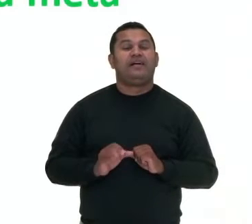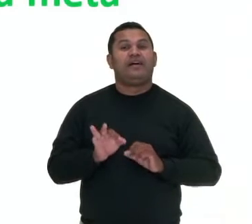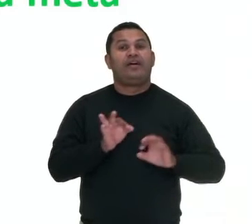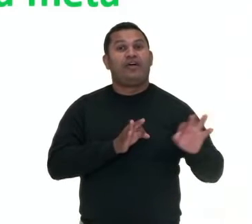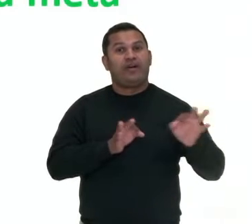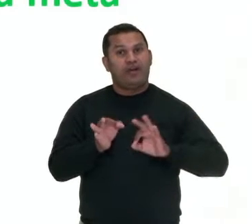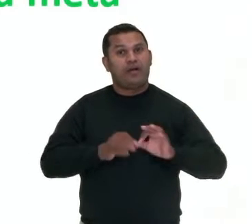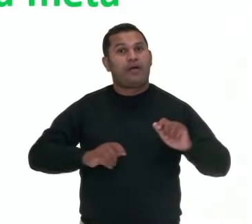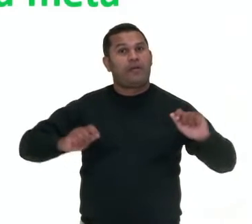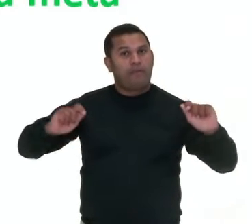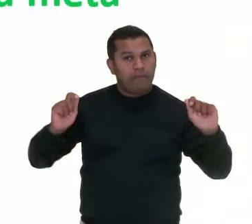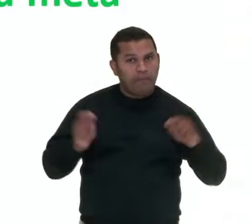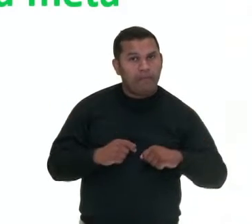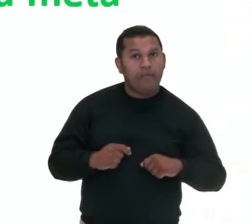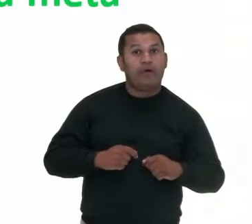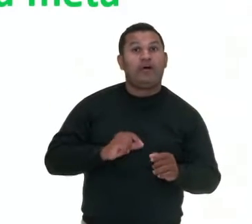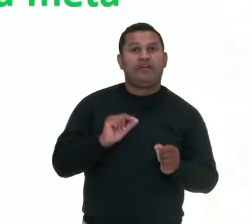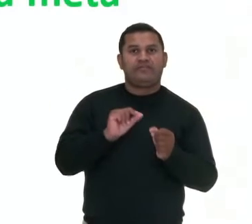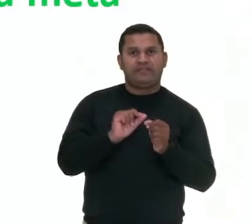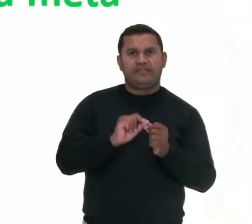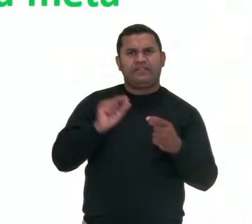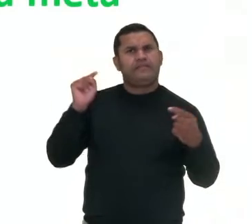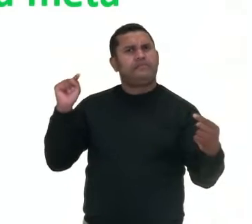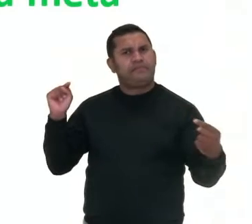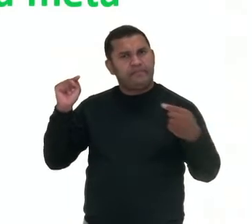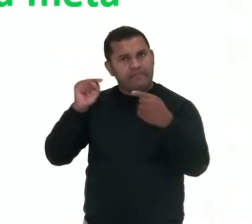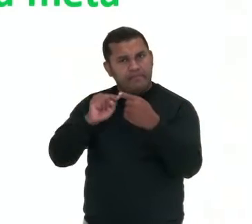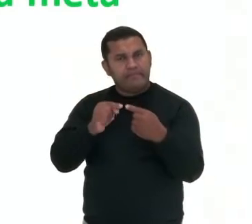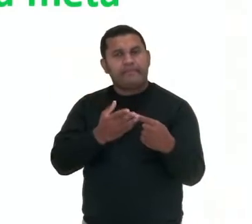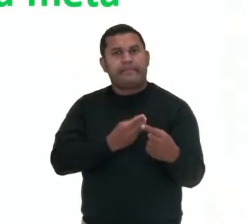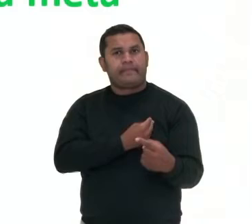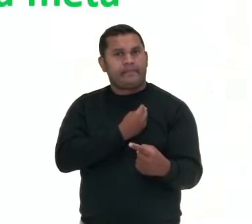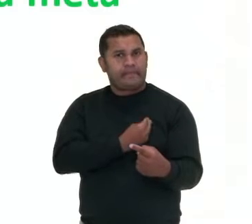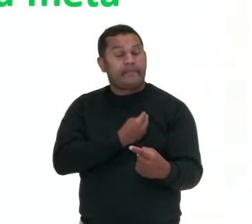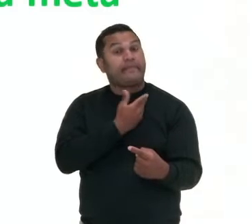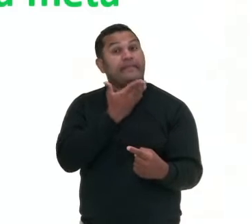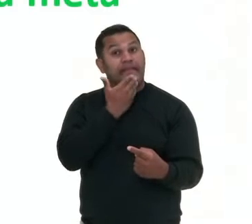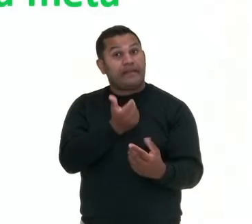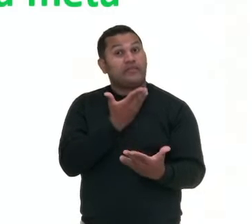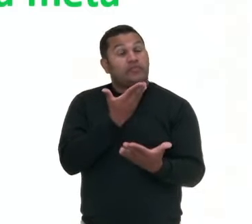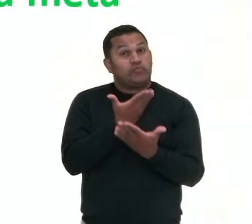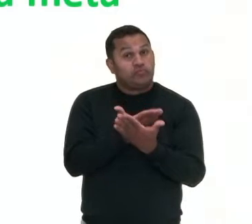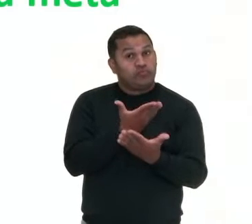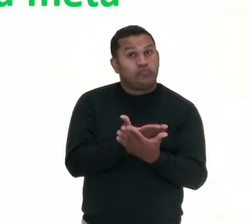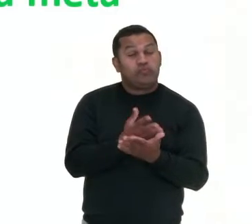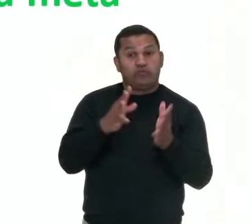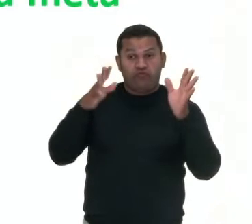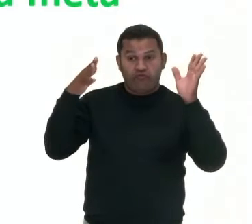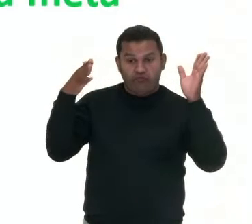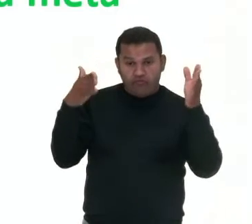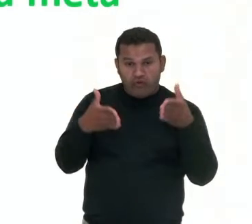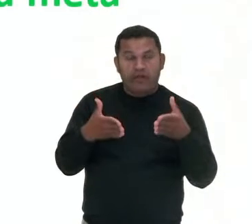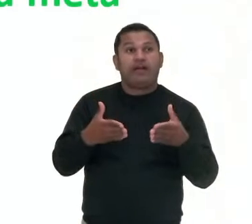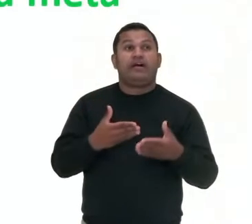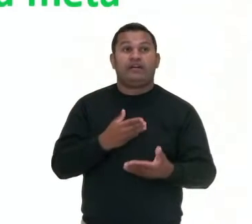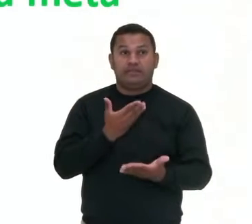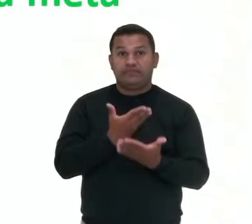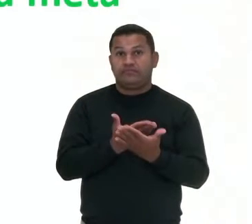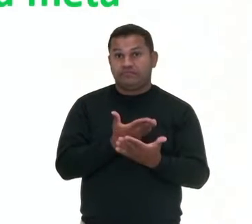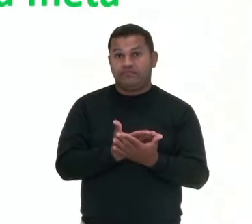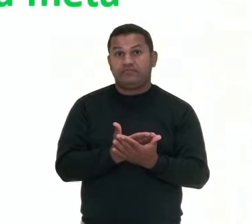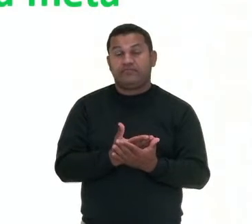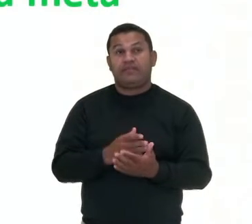em seu aprendizado. Ter uma meta bem estabelecida para os estudos também. Isso é importante para nós